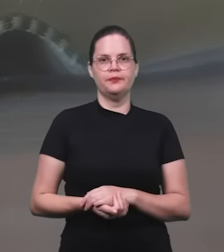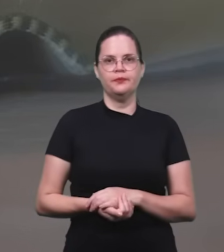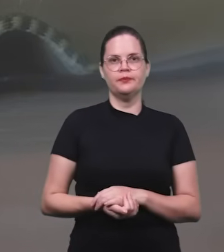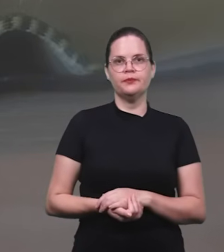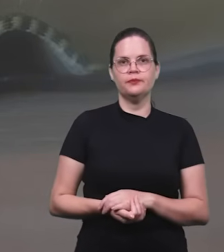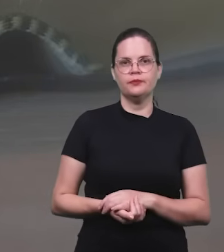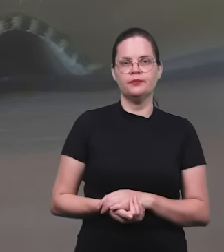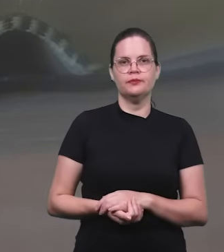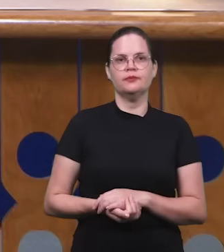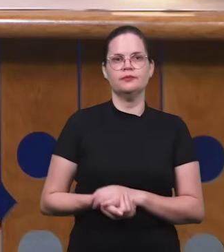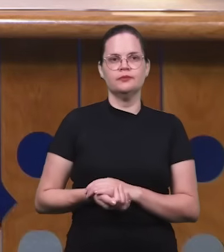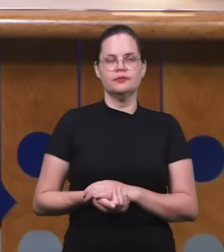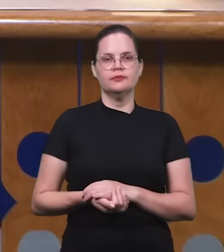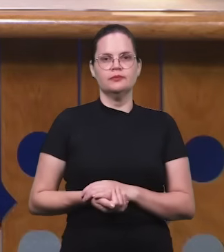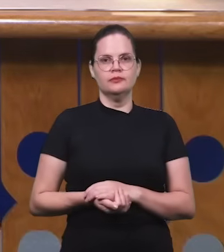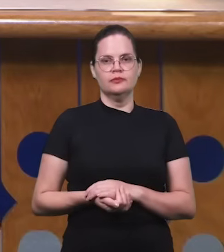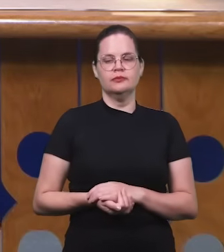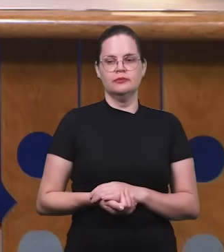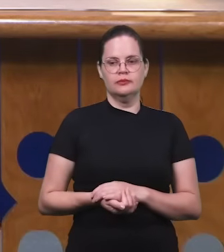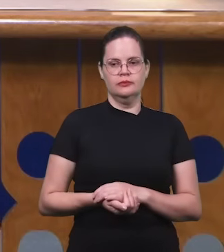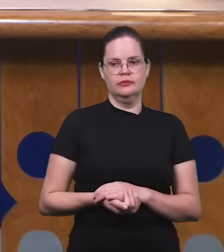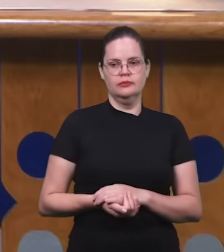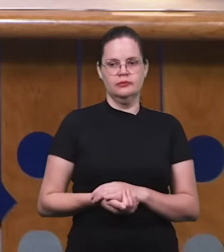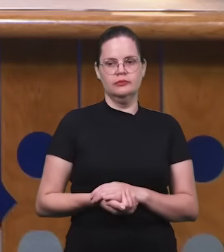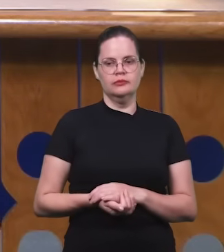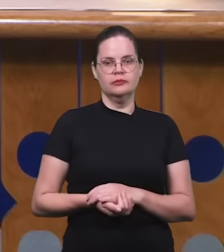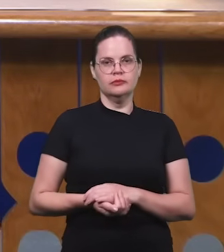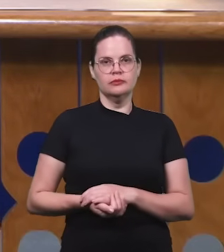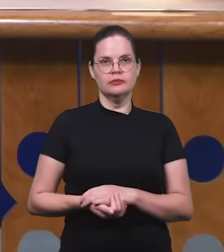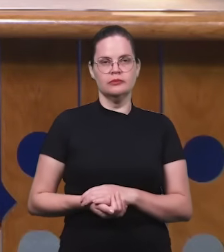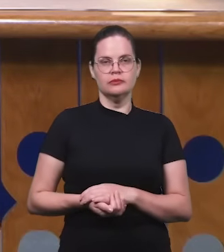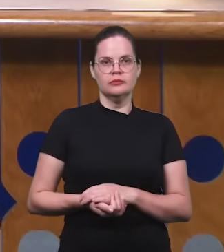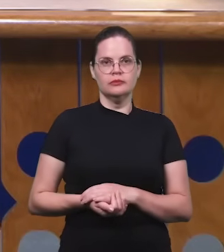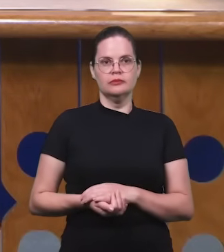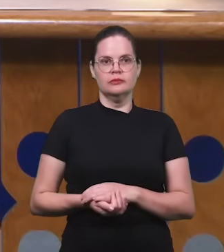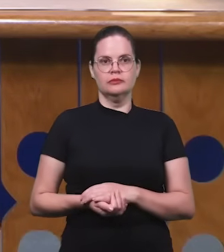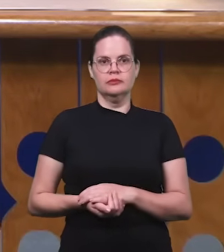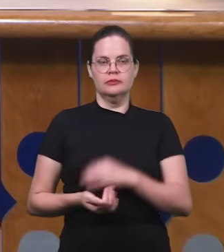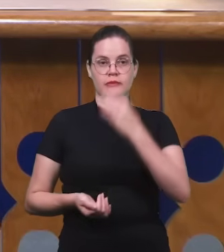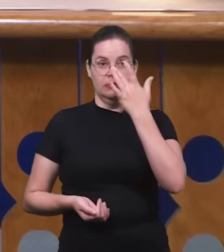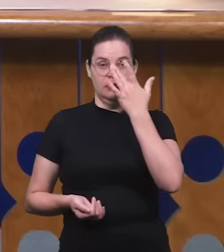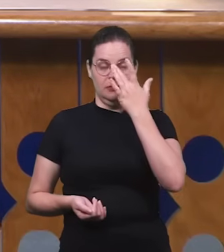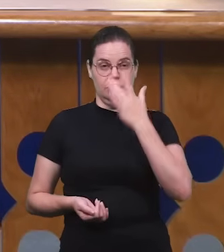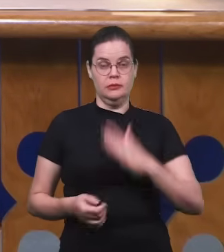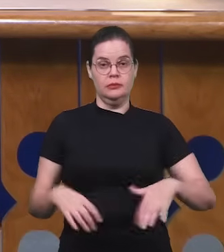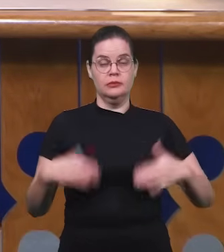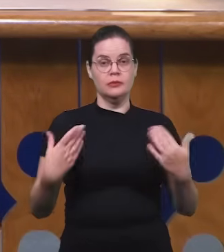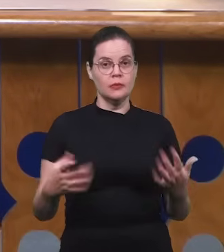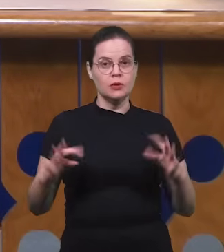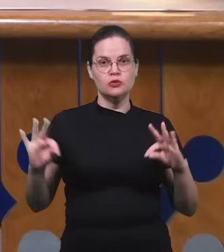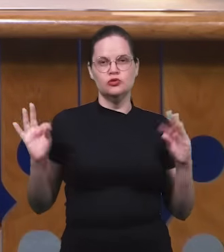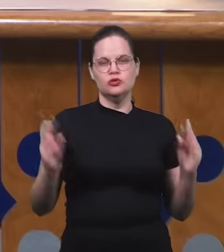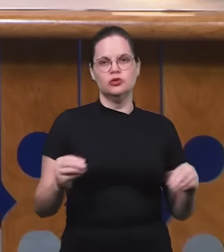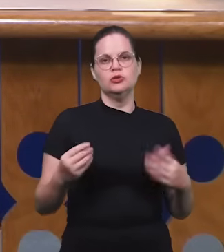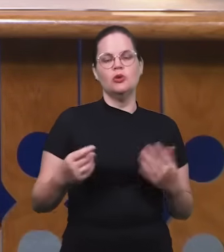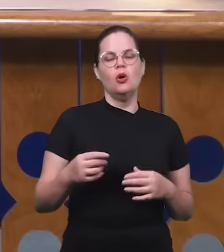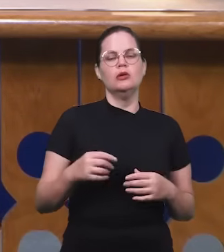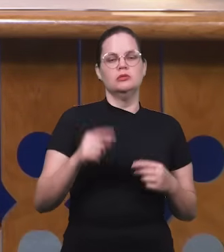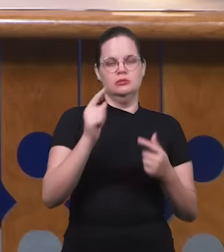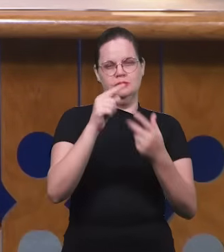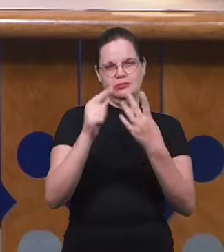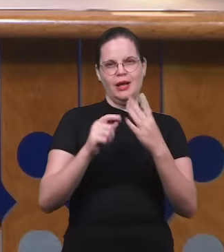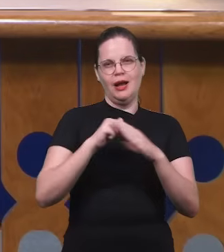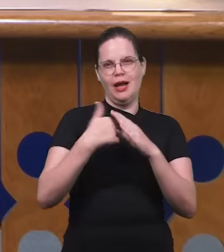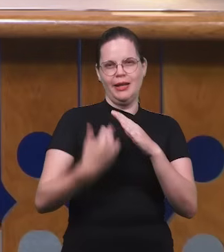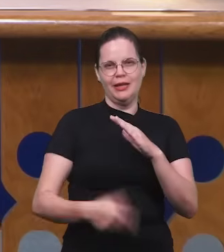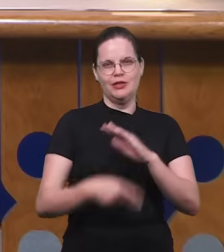nessas orientações. Muito bem. Apesar disso tudo, de toda essa riqueza, proximidade do Pai, Deus falando